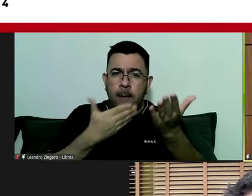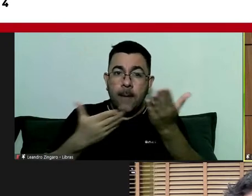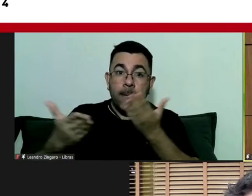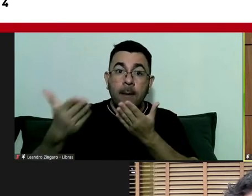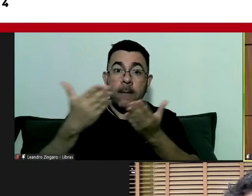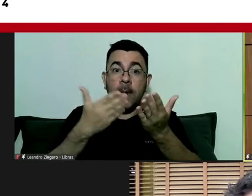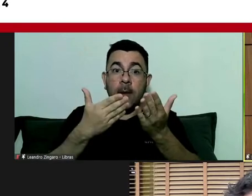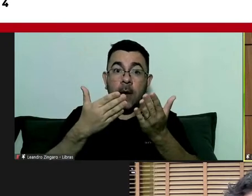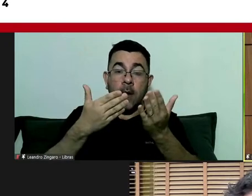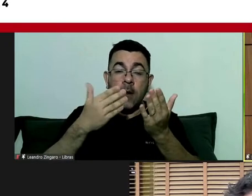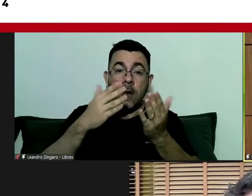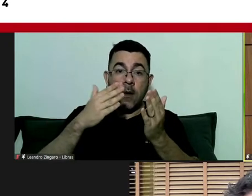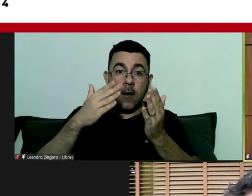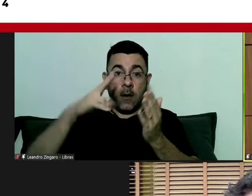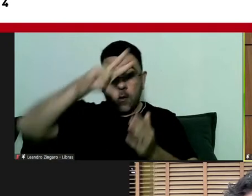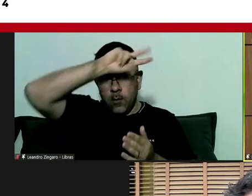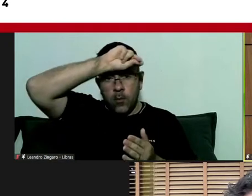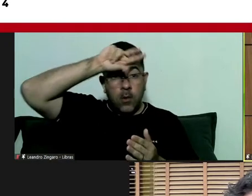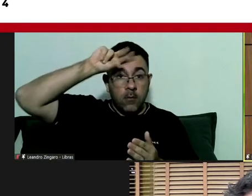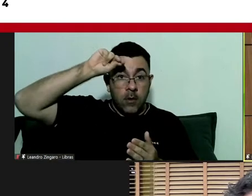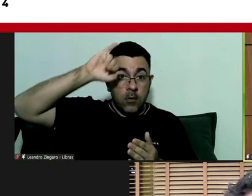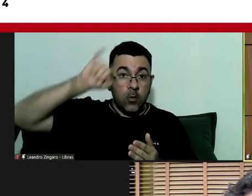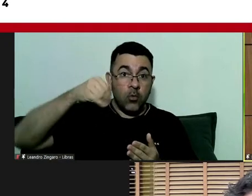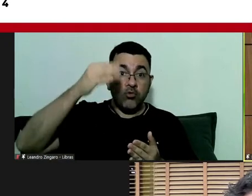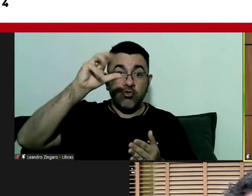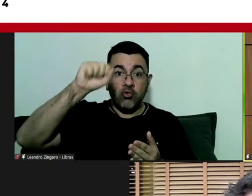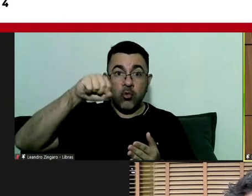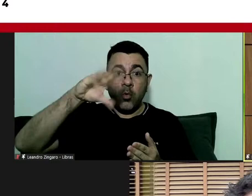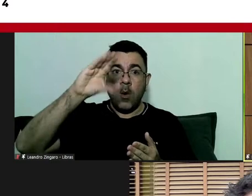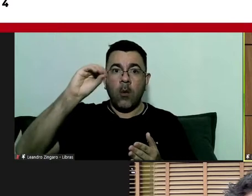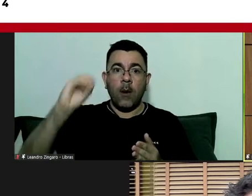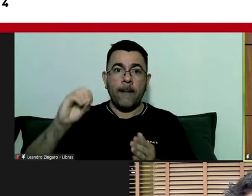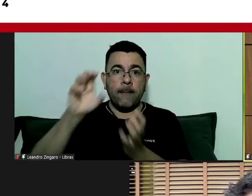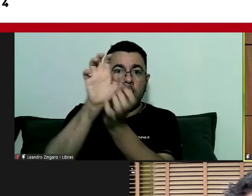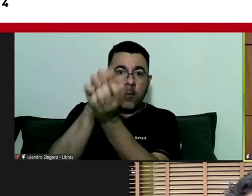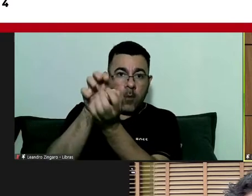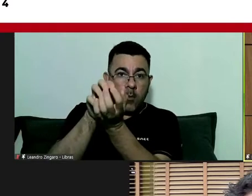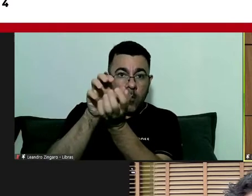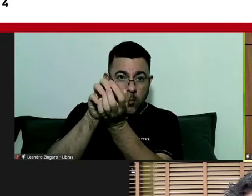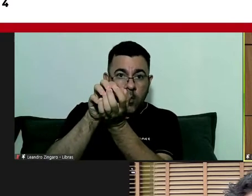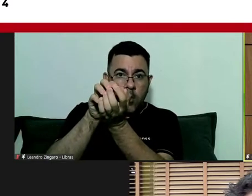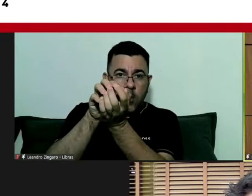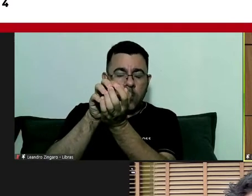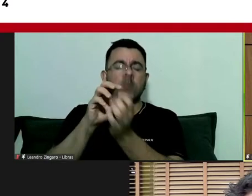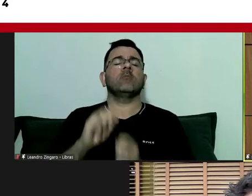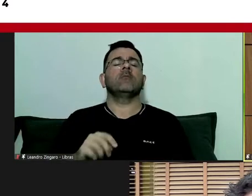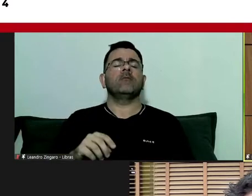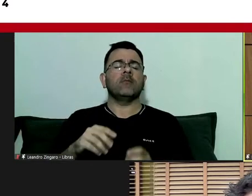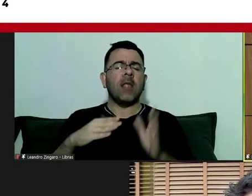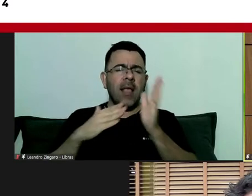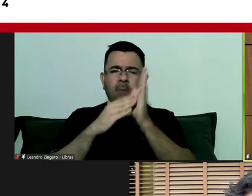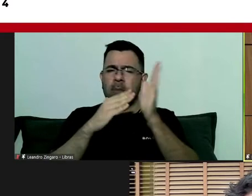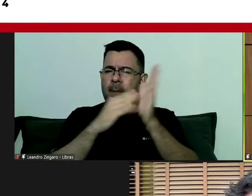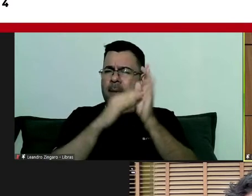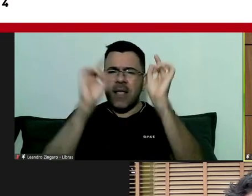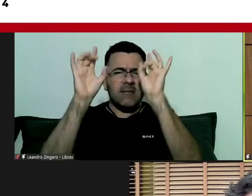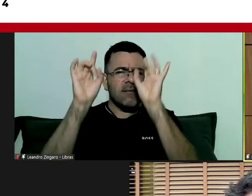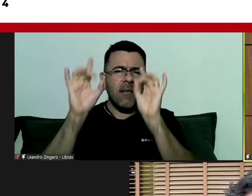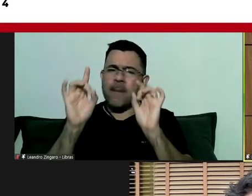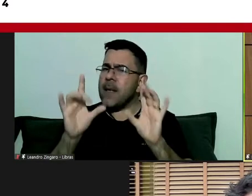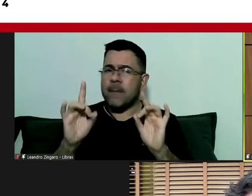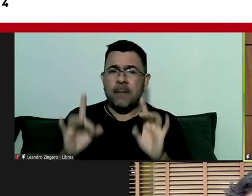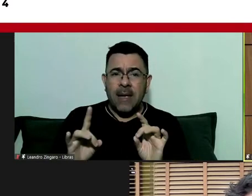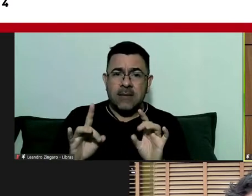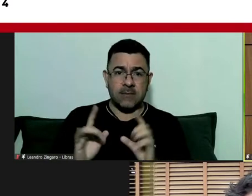Campos que tem uma experiência Extraordinária na na na cidade do do Recife e ele está